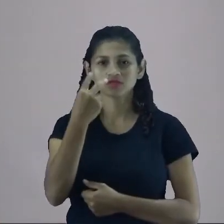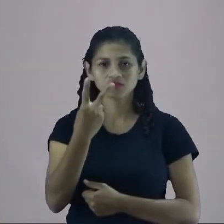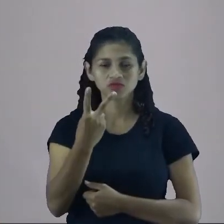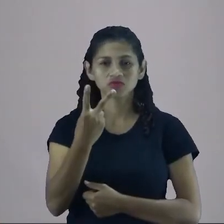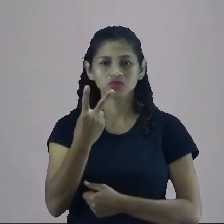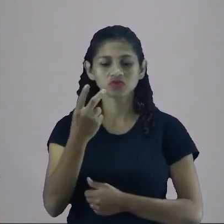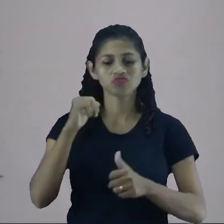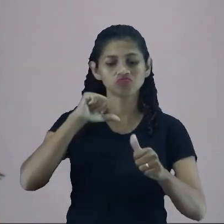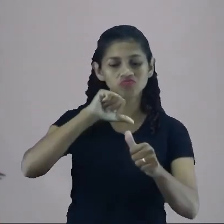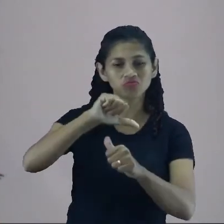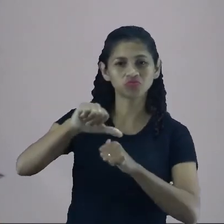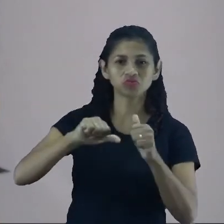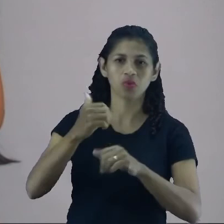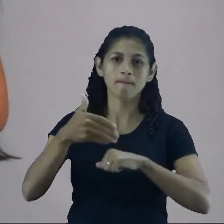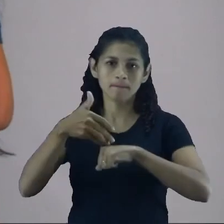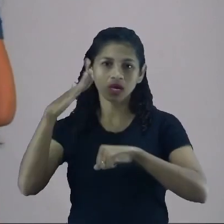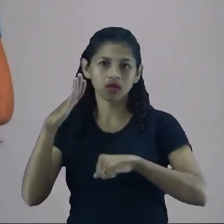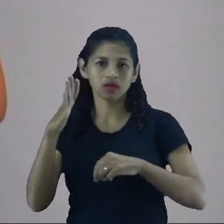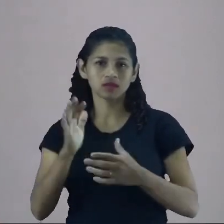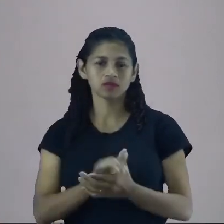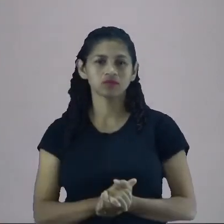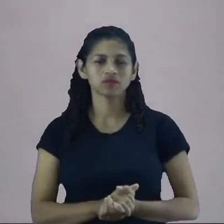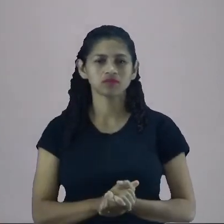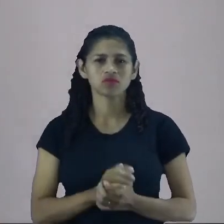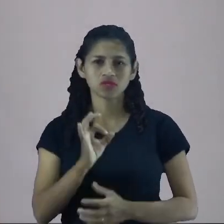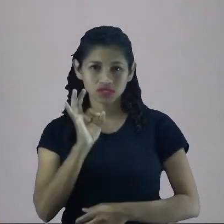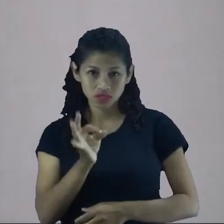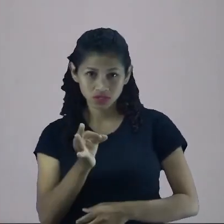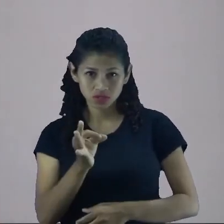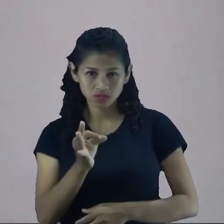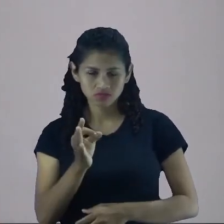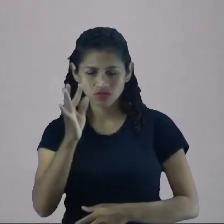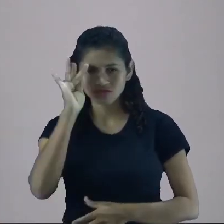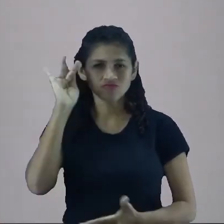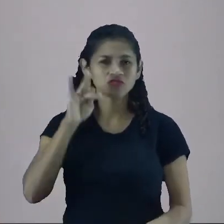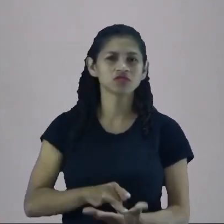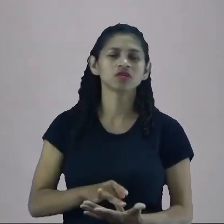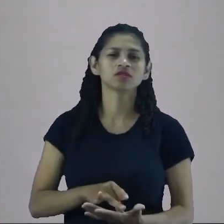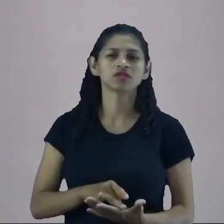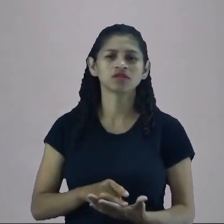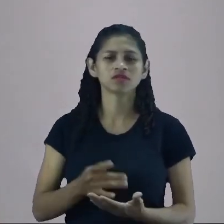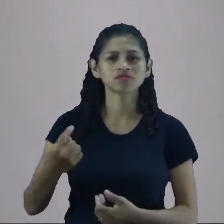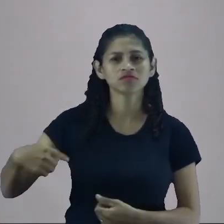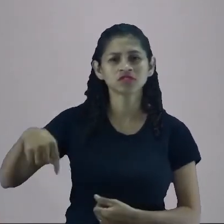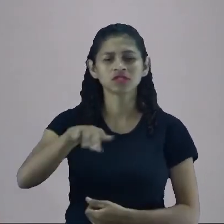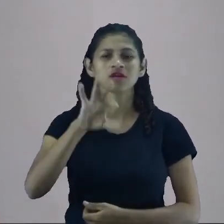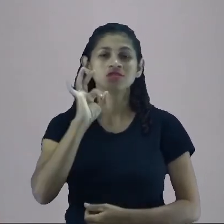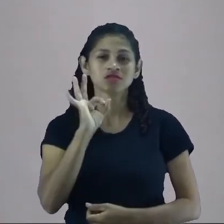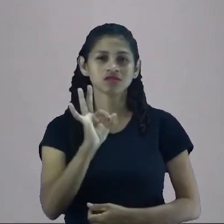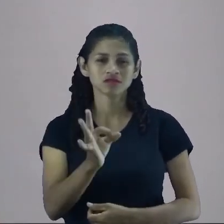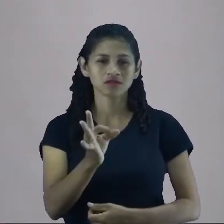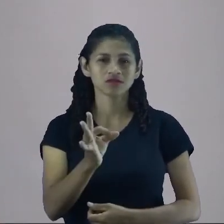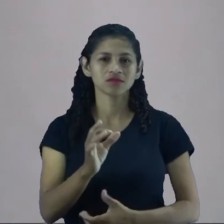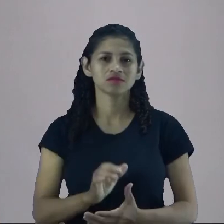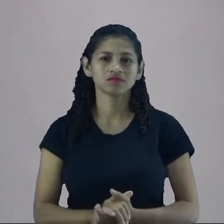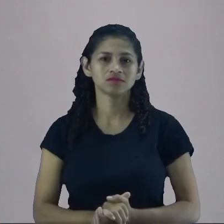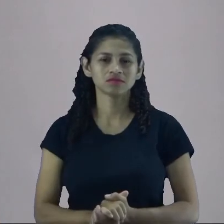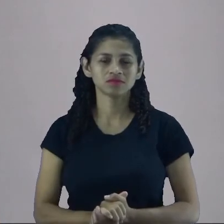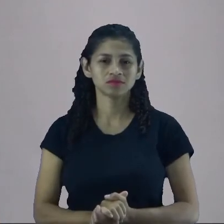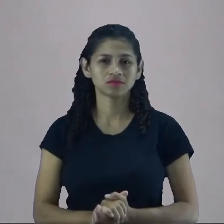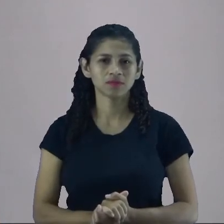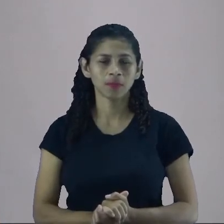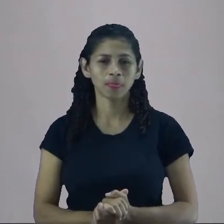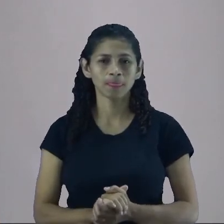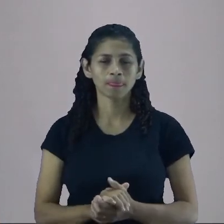em comparação a essa imagem. Certinho? Tenho certeza que vocês acertaram tudo direitinho aí de casa. A nossa